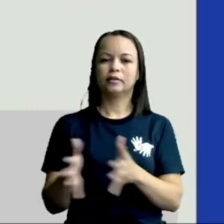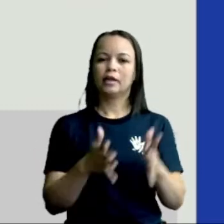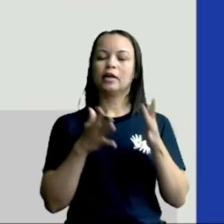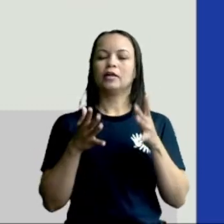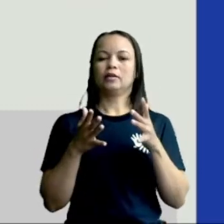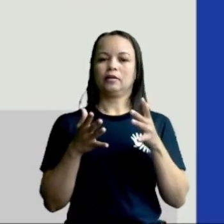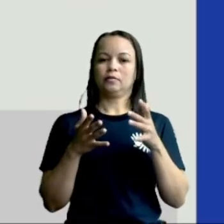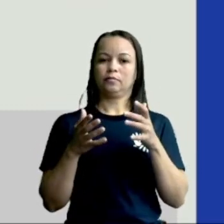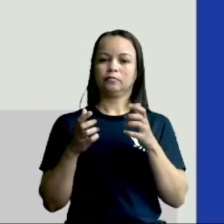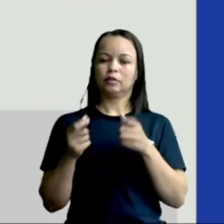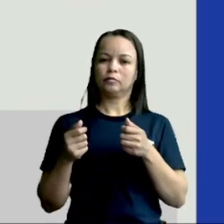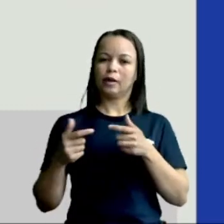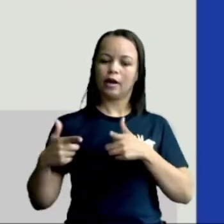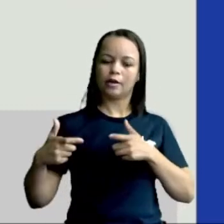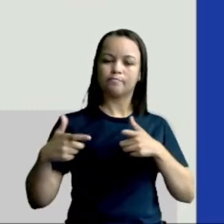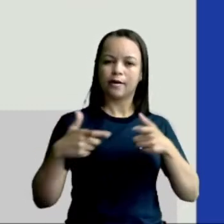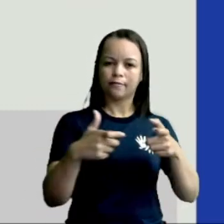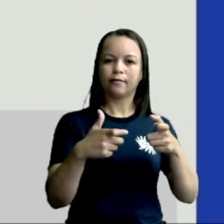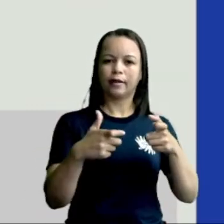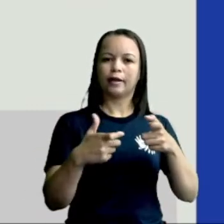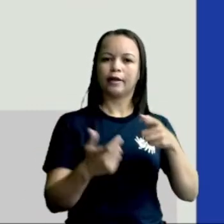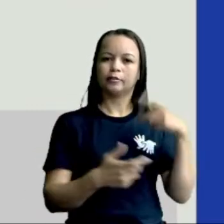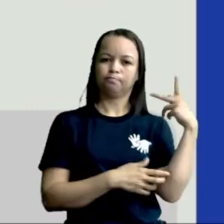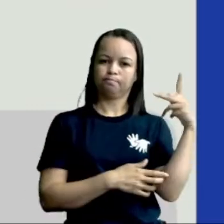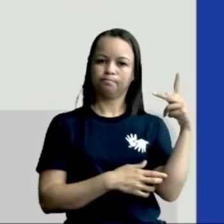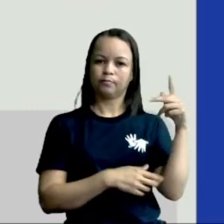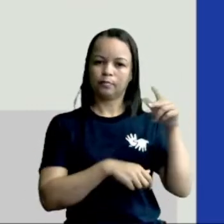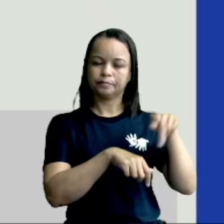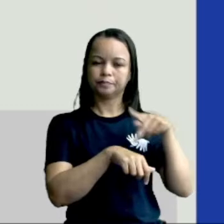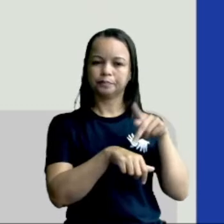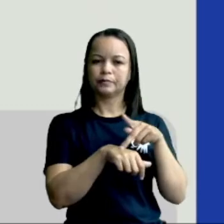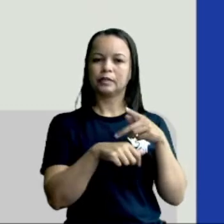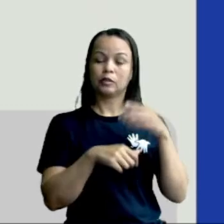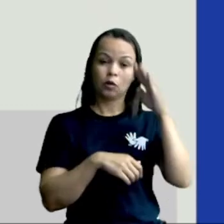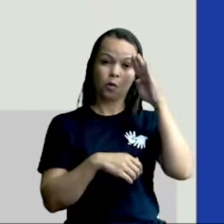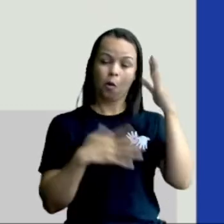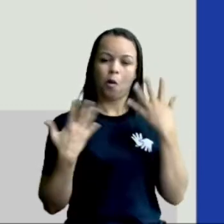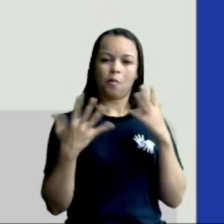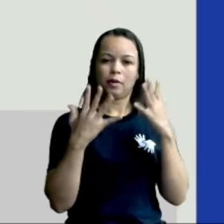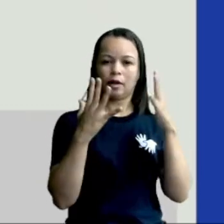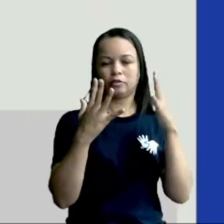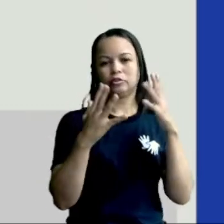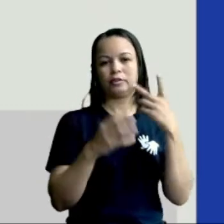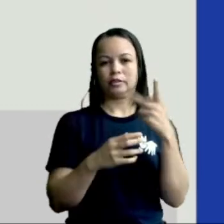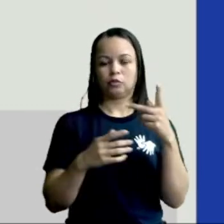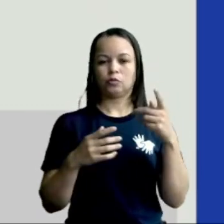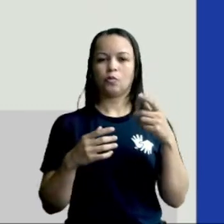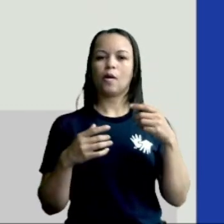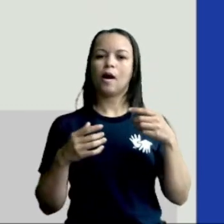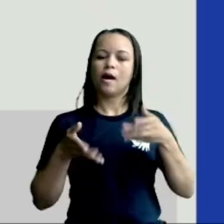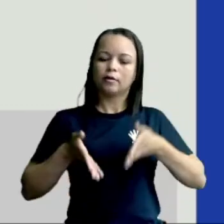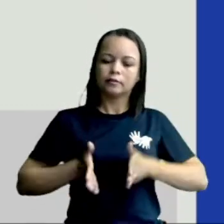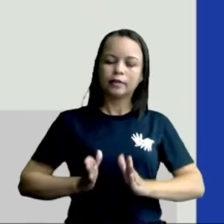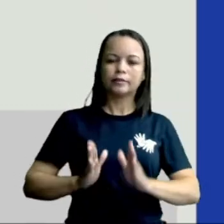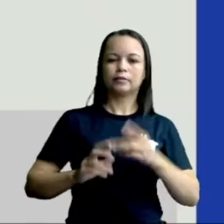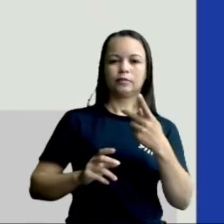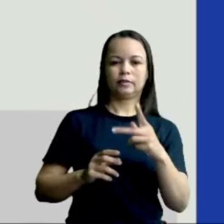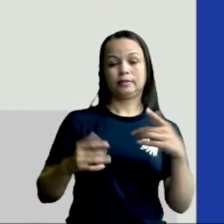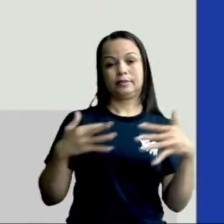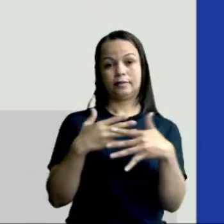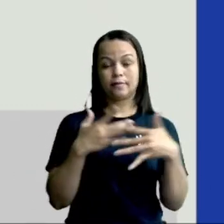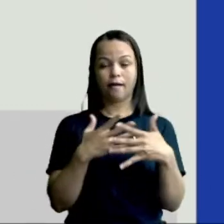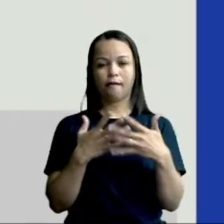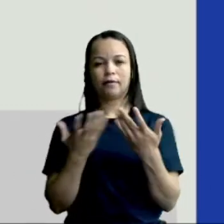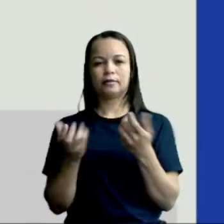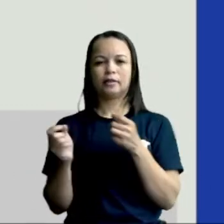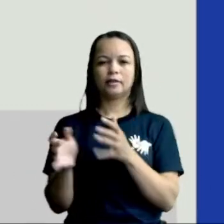serviços humanitários na Guerra do Paraguai. Em sua homenagem, a principal avenida da sua cidade natal recebe seu nome,